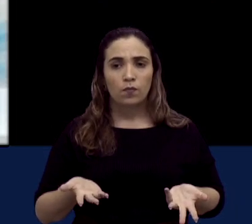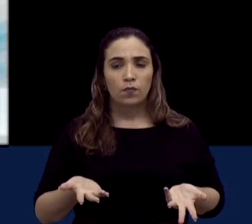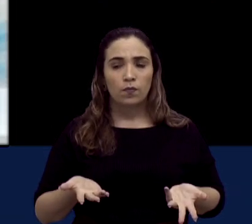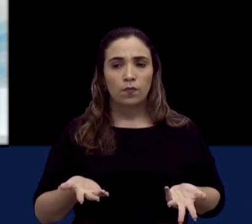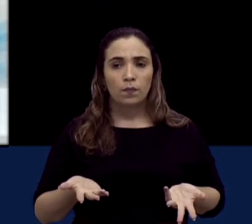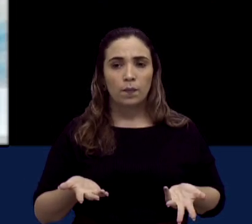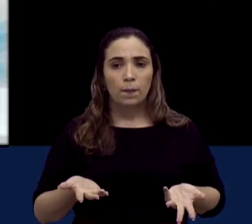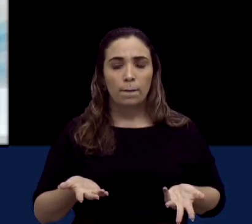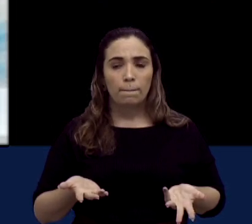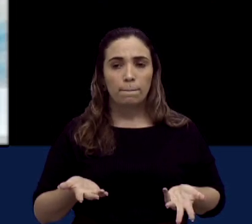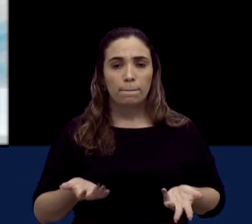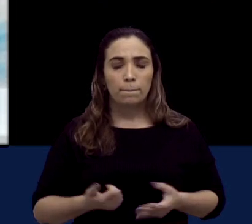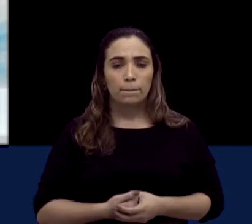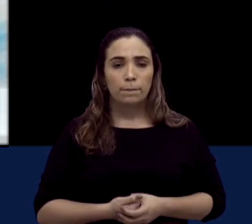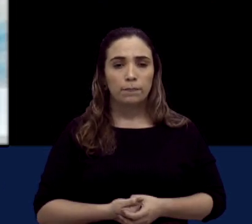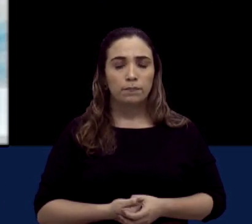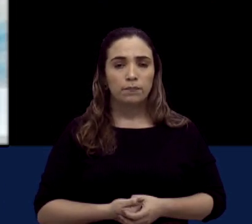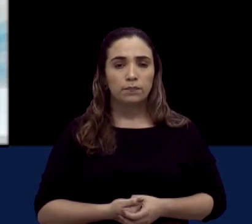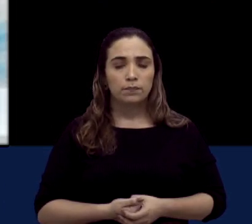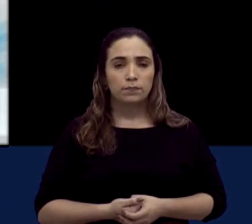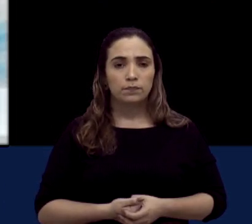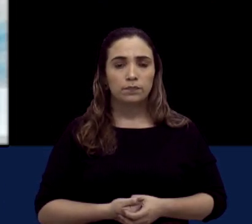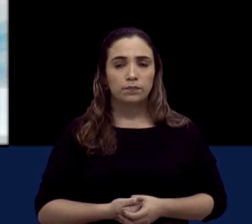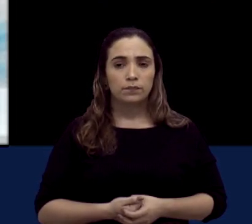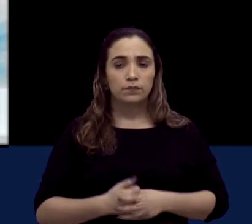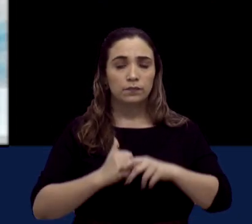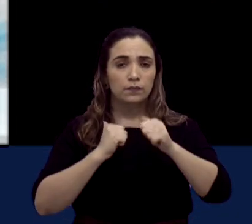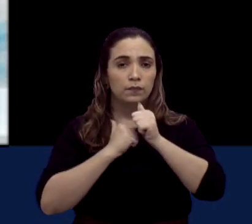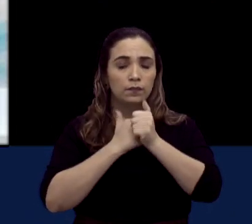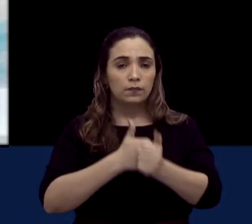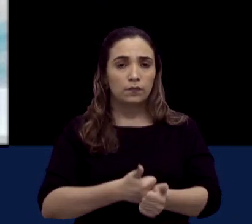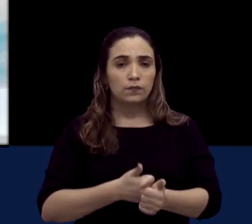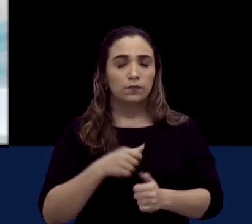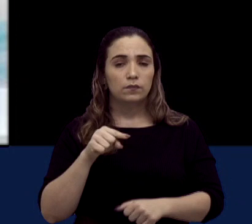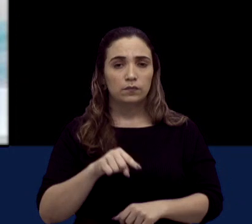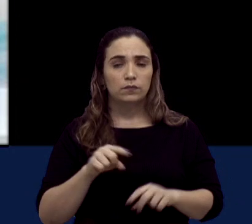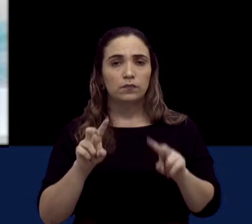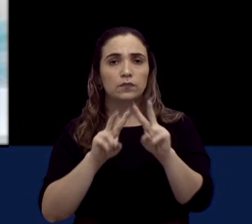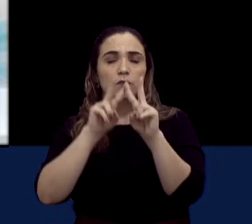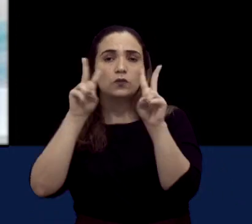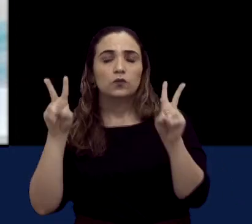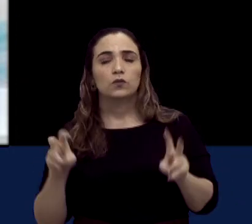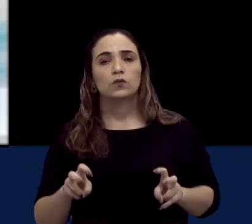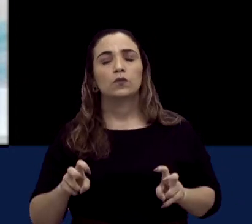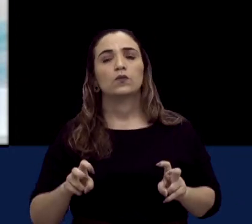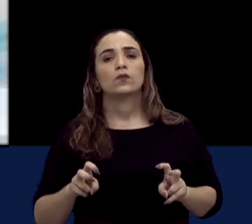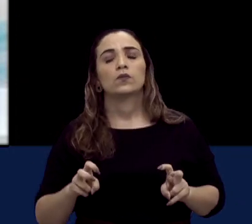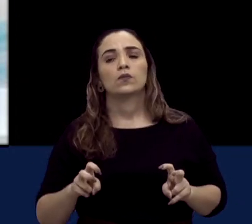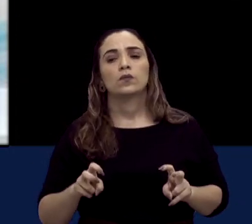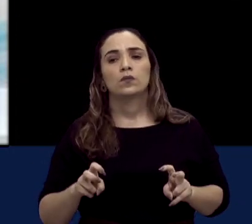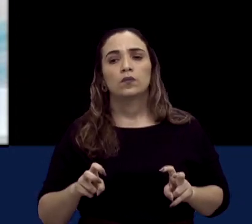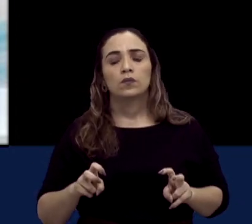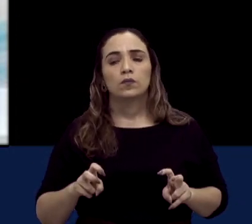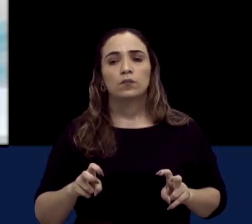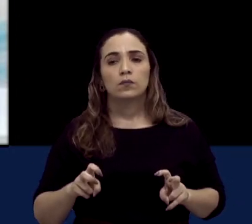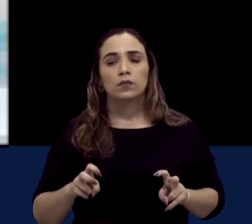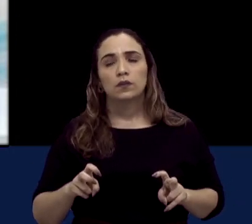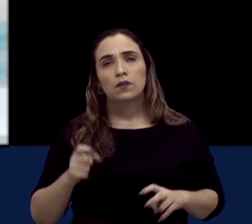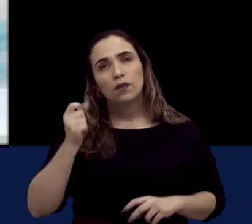O monitoramento, na verdade, o acompanhamento era muito baseado nas entregas, né?